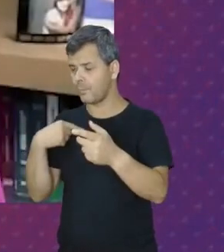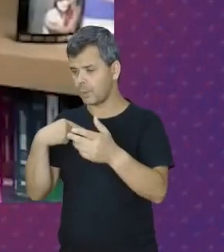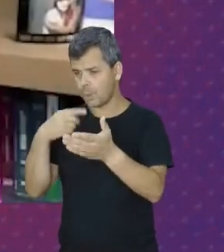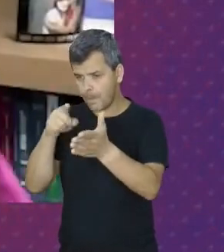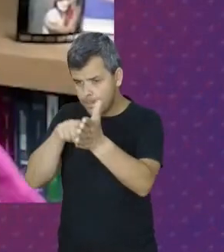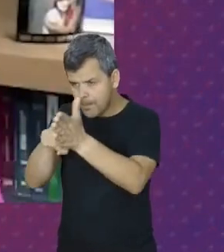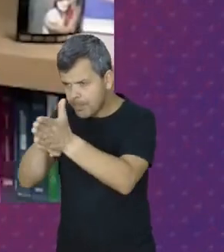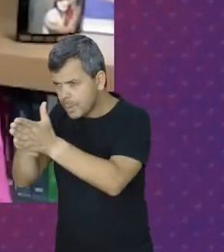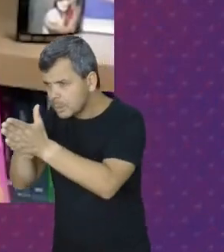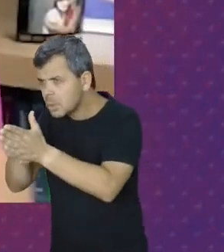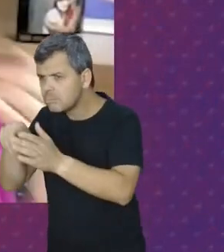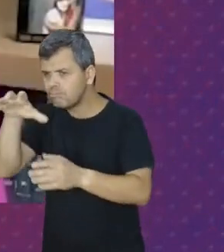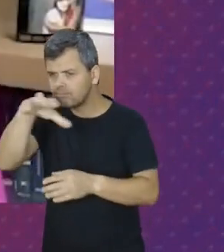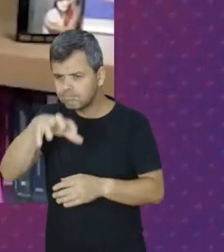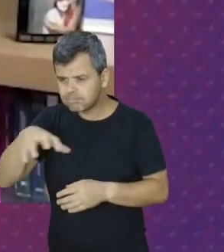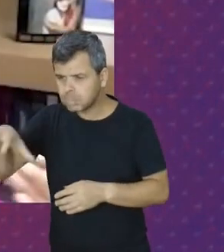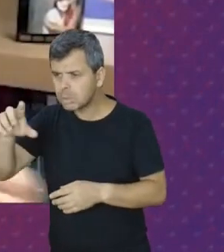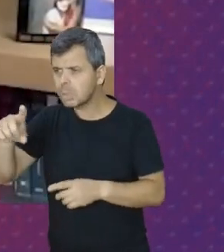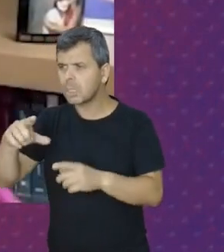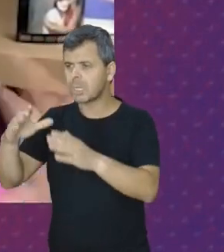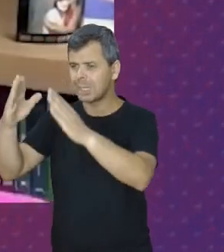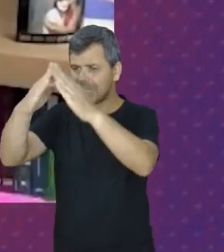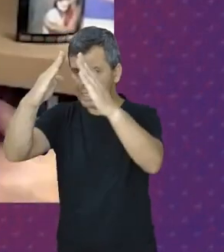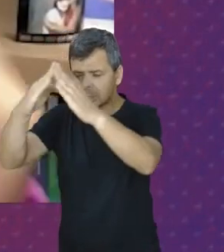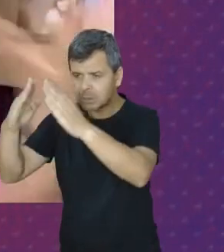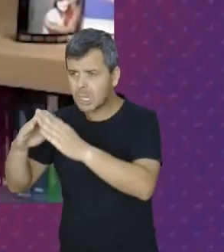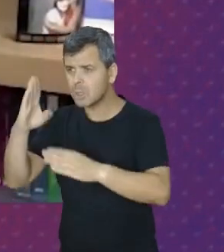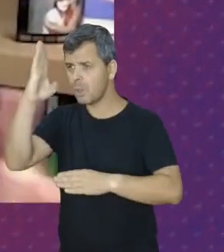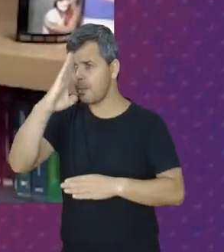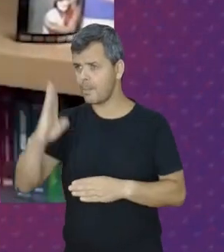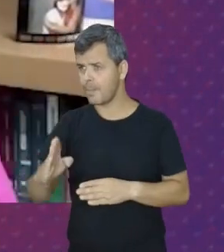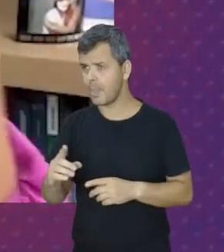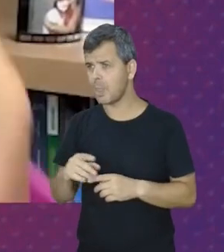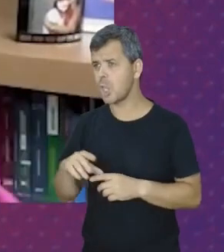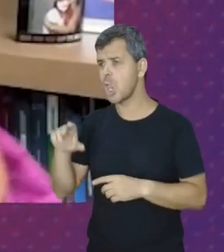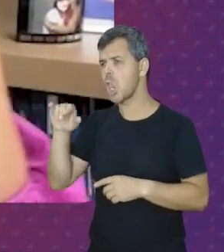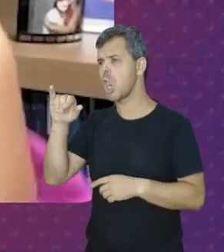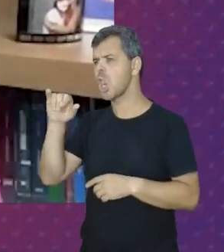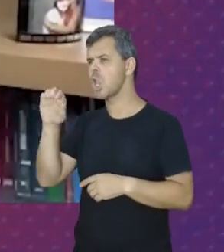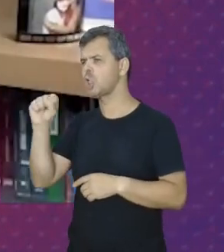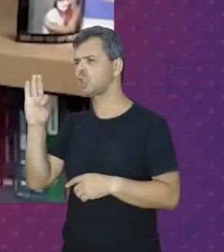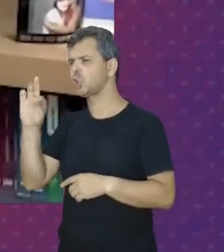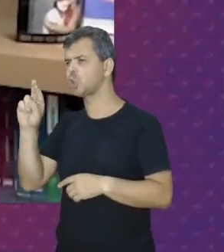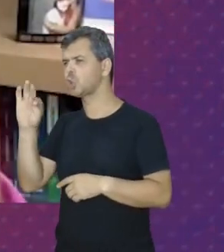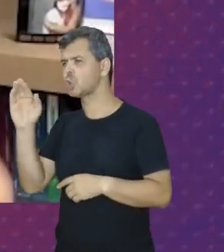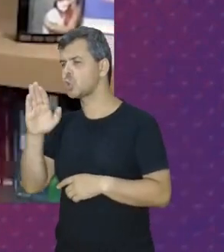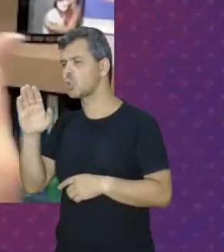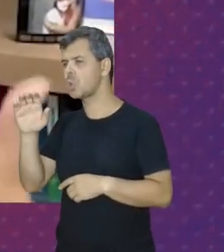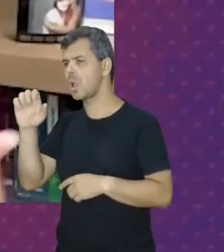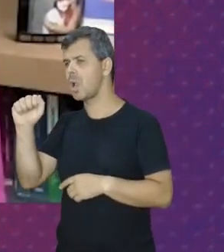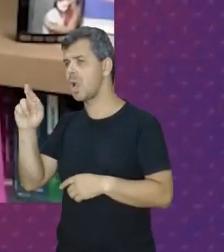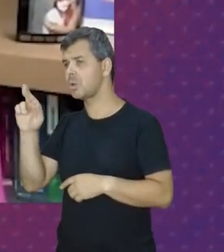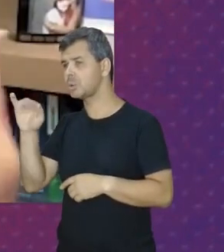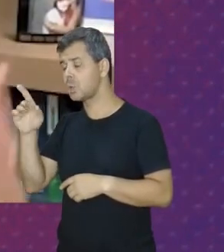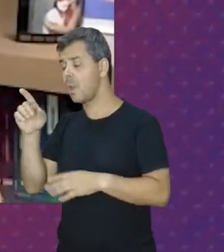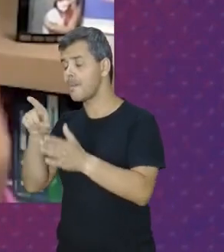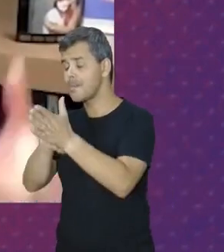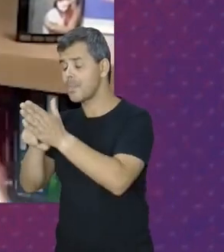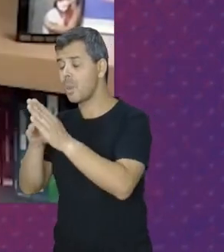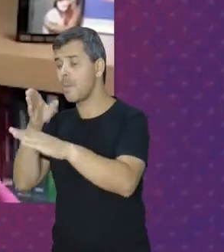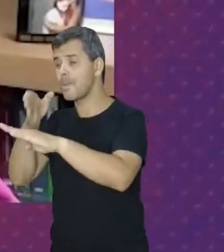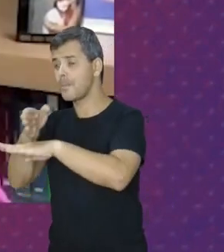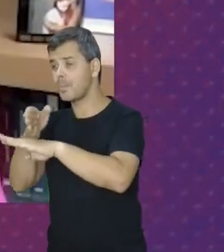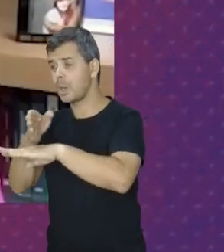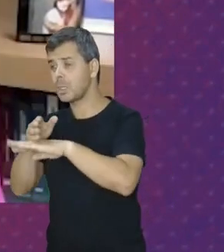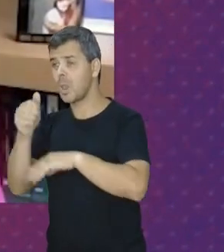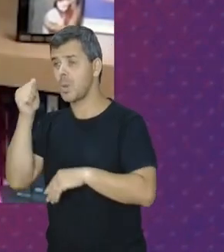mapeamento, né, de cada casa. O Instituto Alzira, por exemplo, é um trabalho fantástico ao pesquisar a